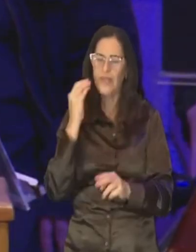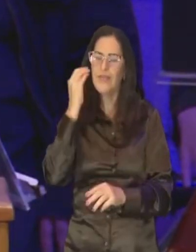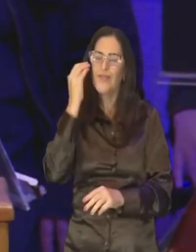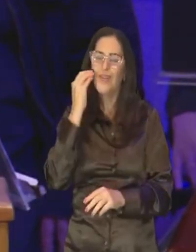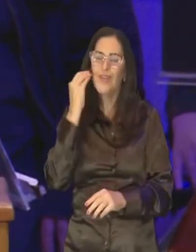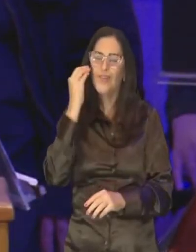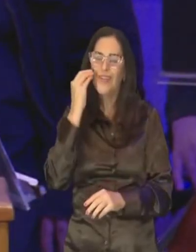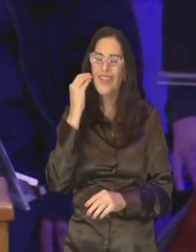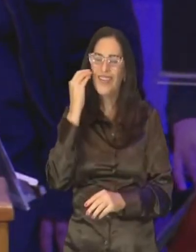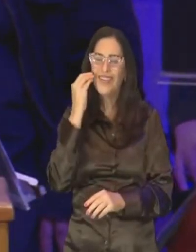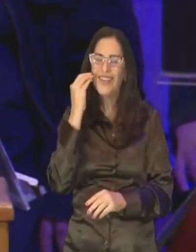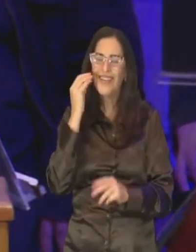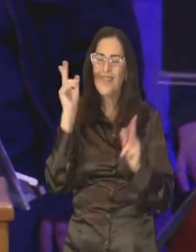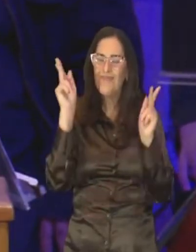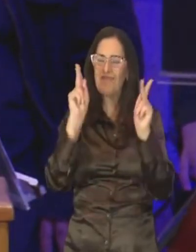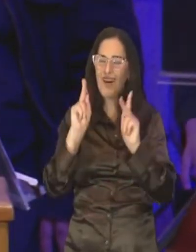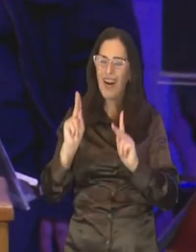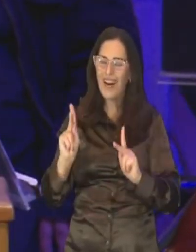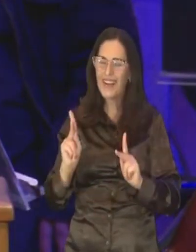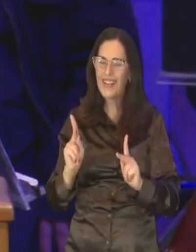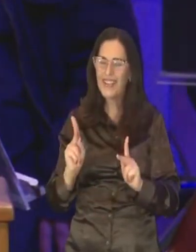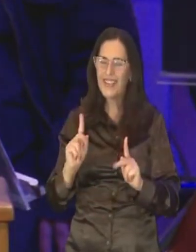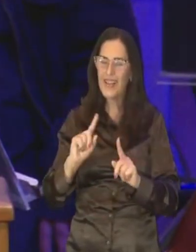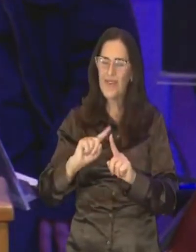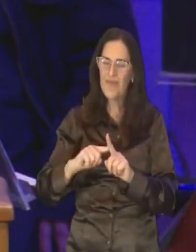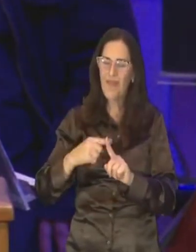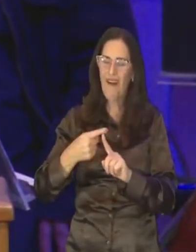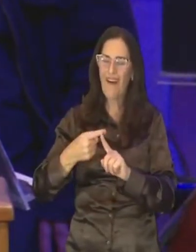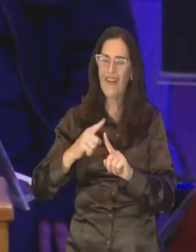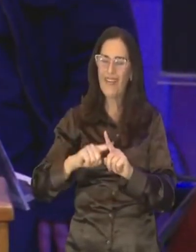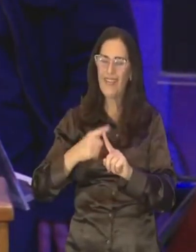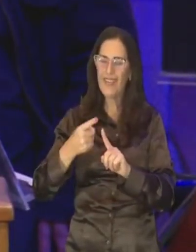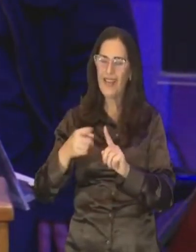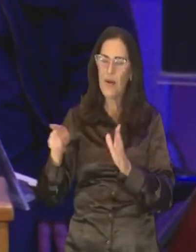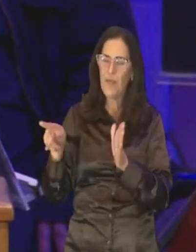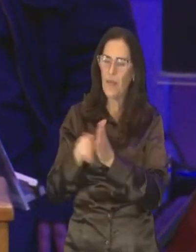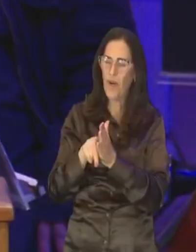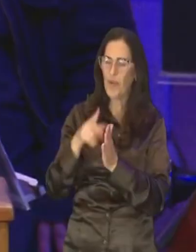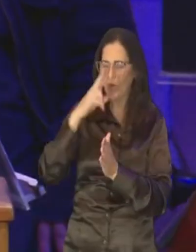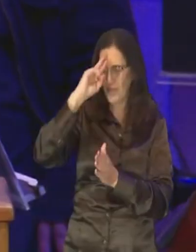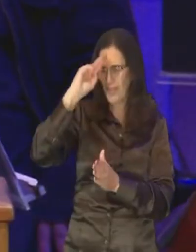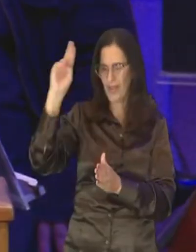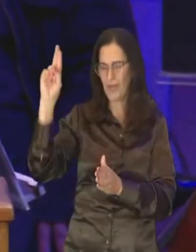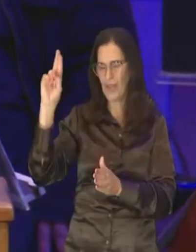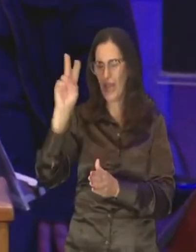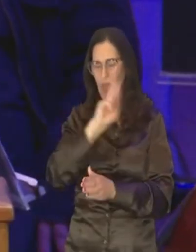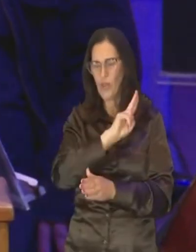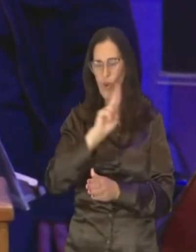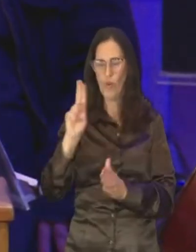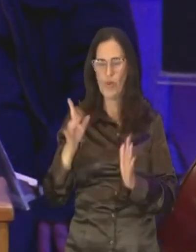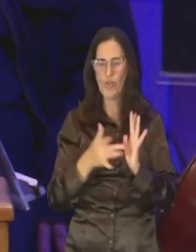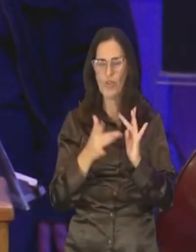experimentando mais e mais do Senhor, em nome de